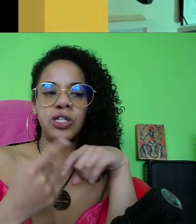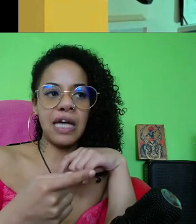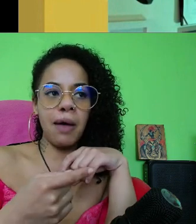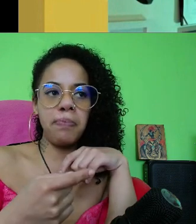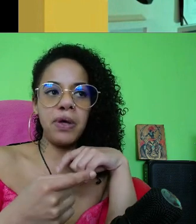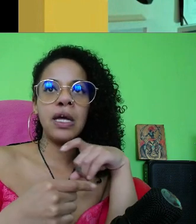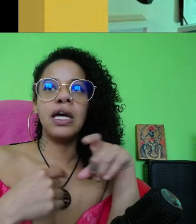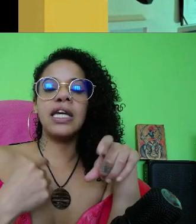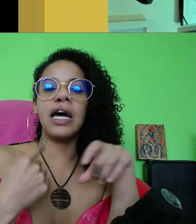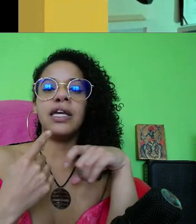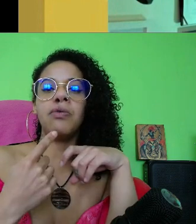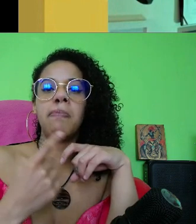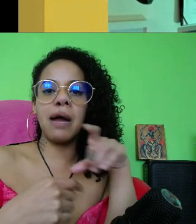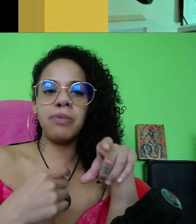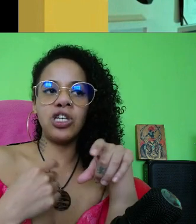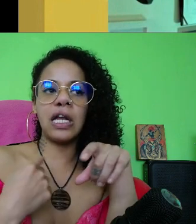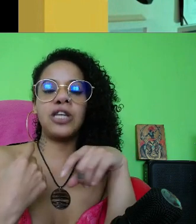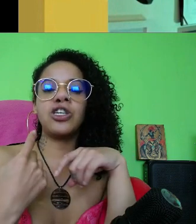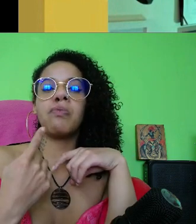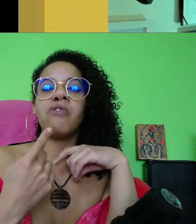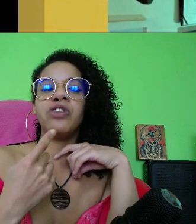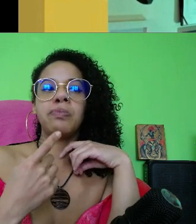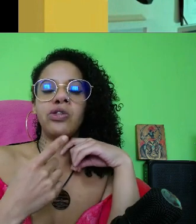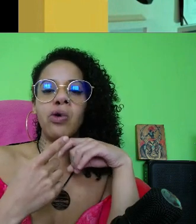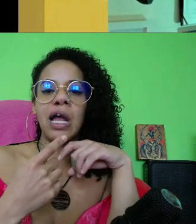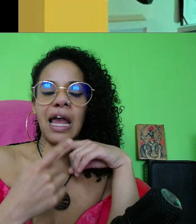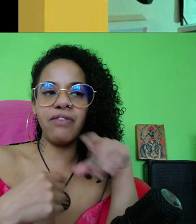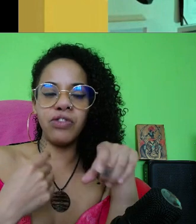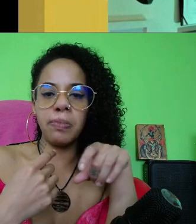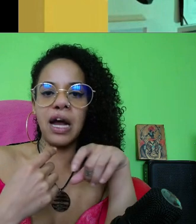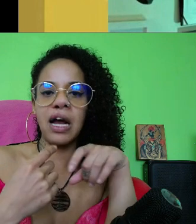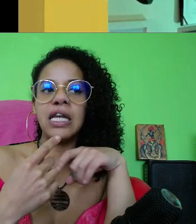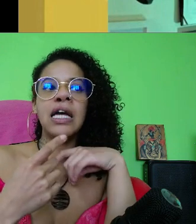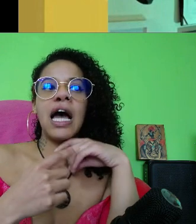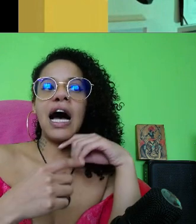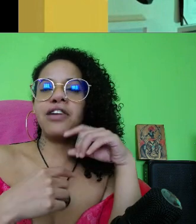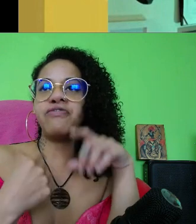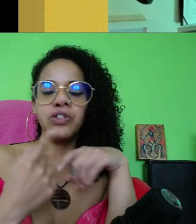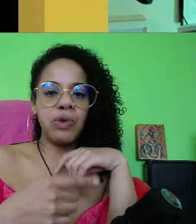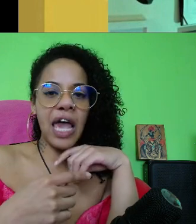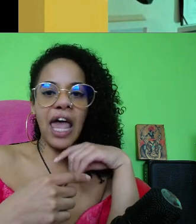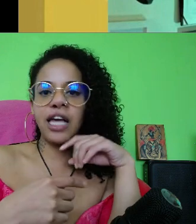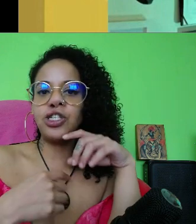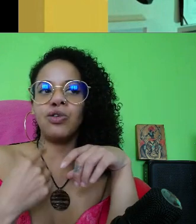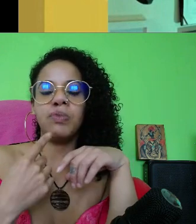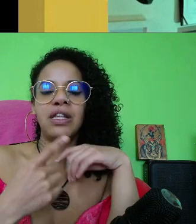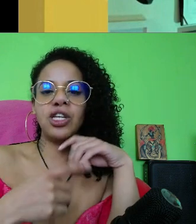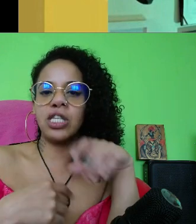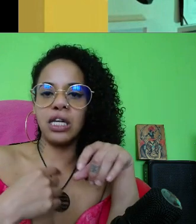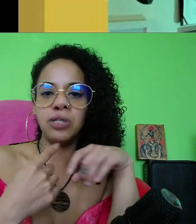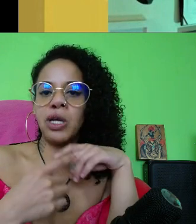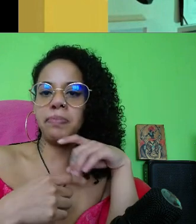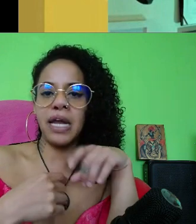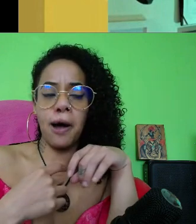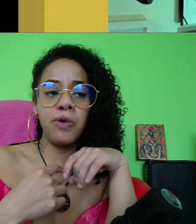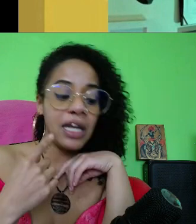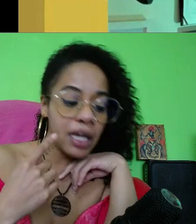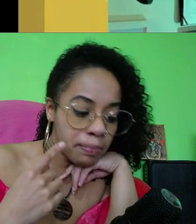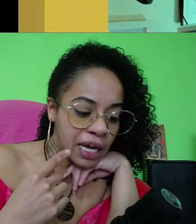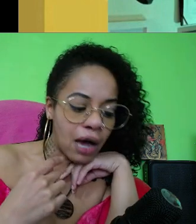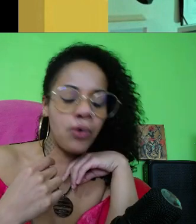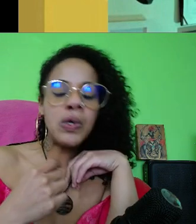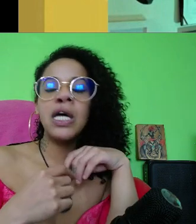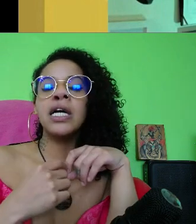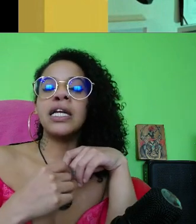num grupo de WhatsApp e aí O Barba dialética uma vez mandou a Live do Merlin aí eu fiz um react sobre deitarismo Liberal